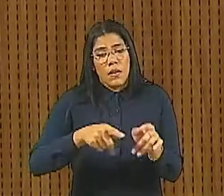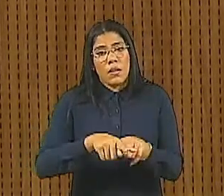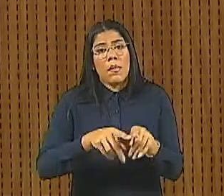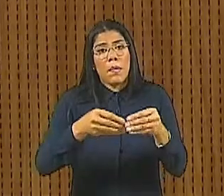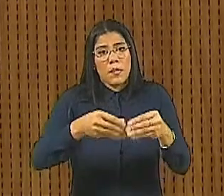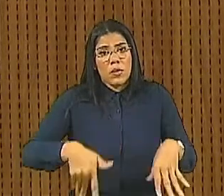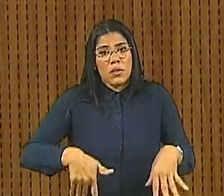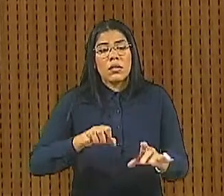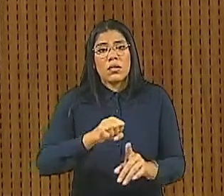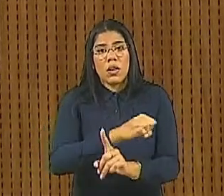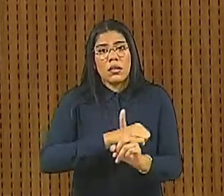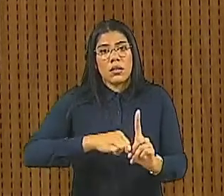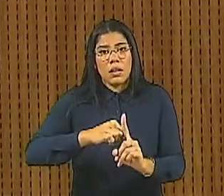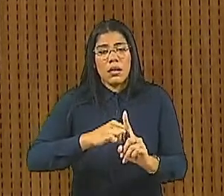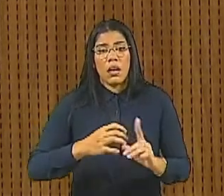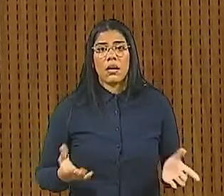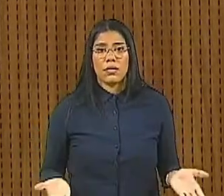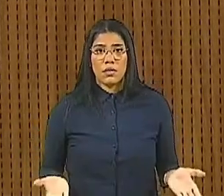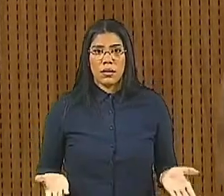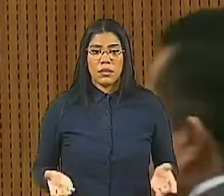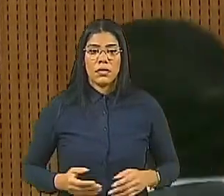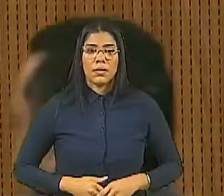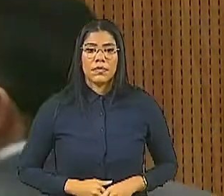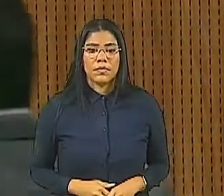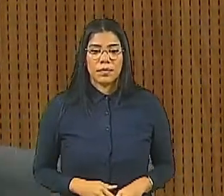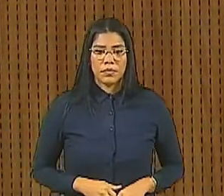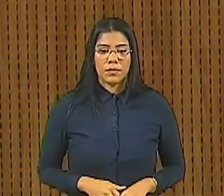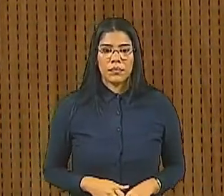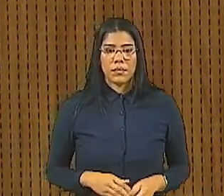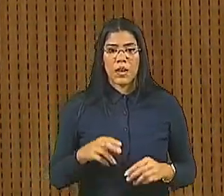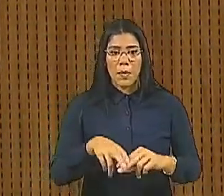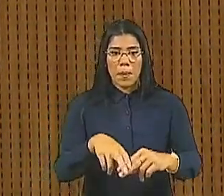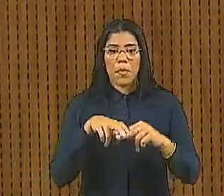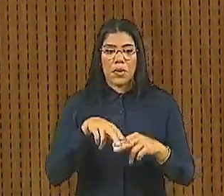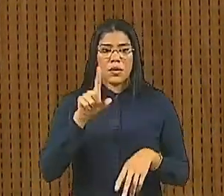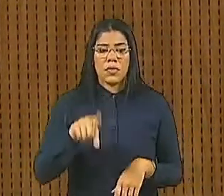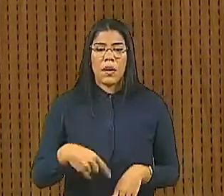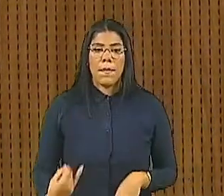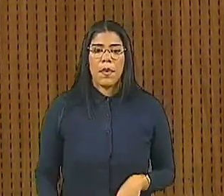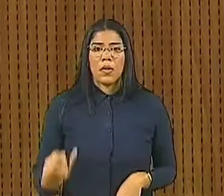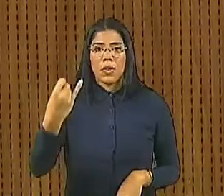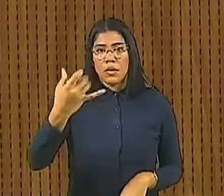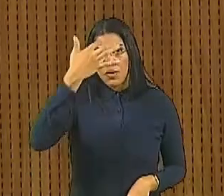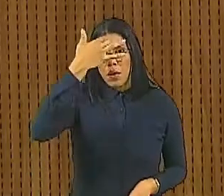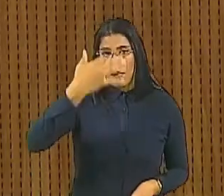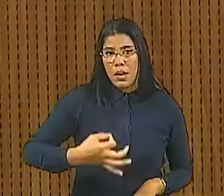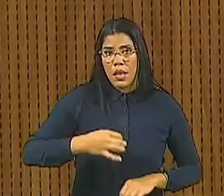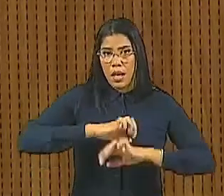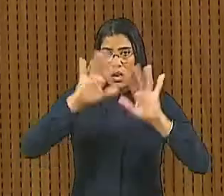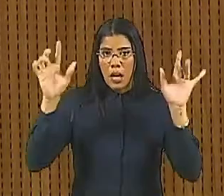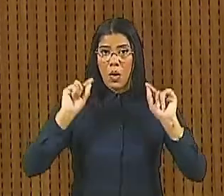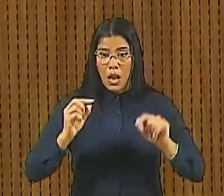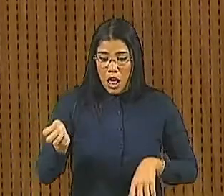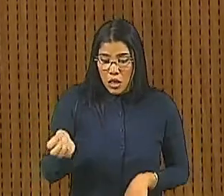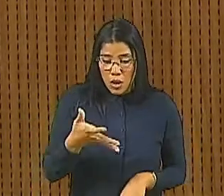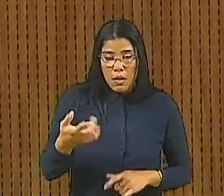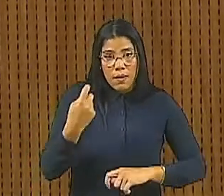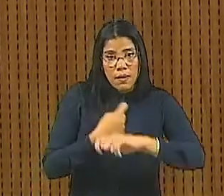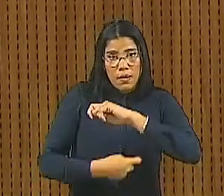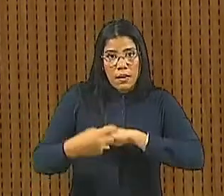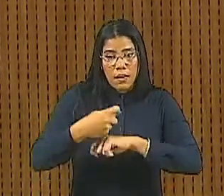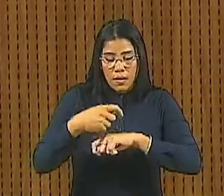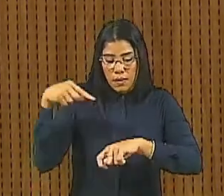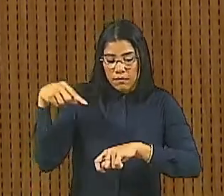muita destruição e muita concentração da riqueza. Por isso é necessário compreender que a nova economia é uma economia que